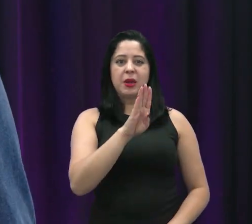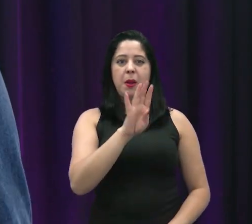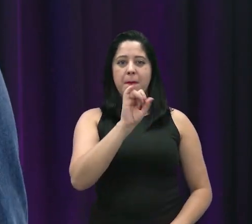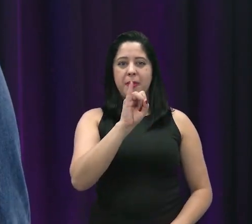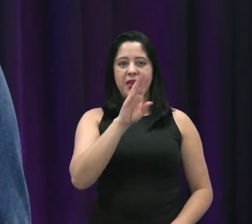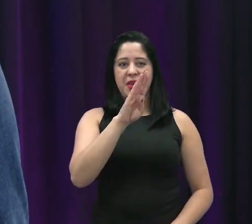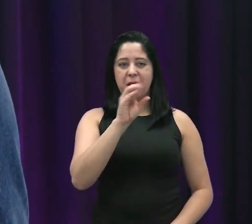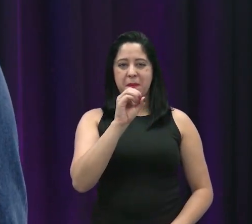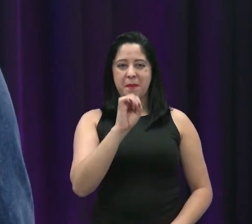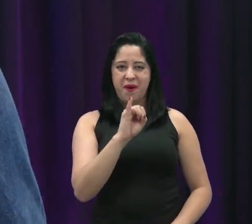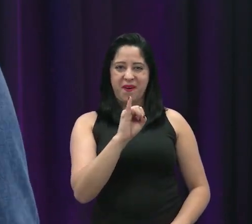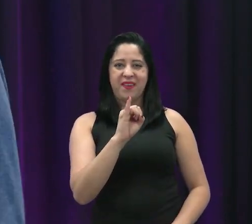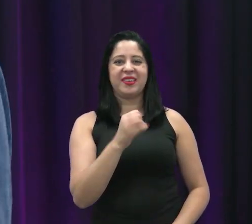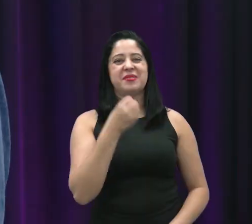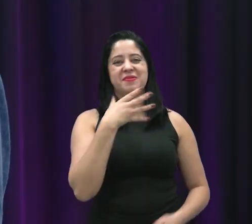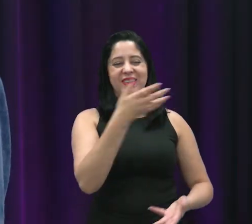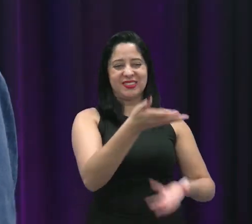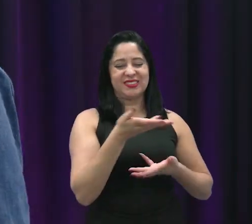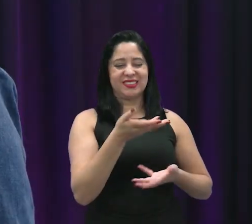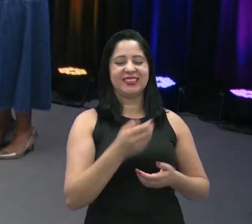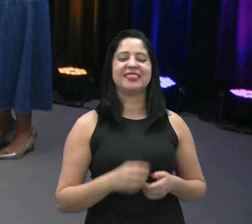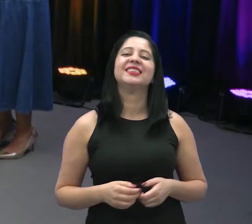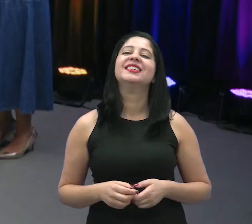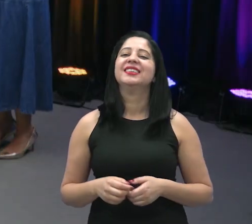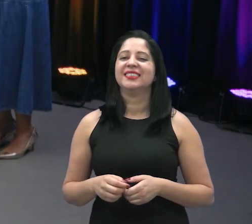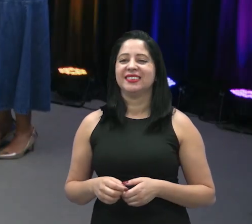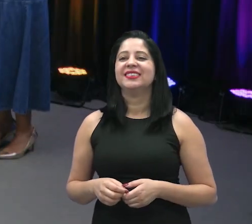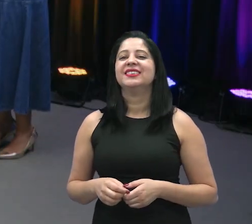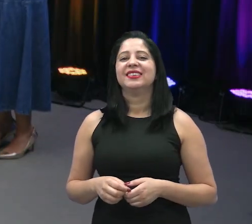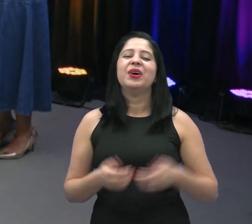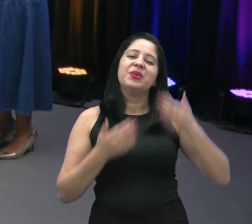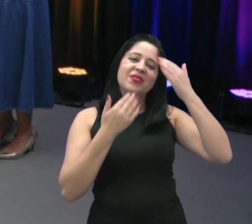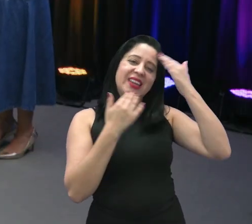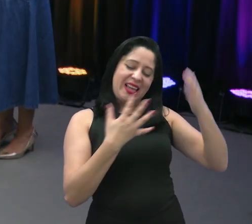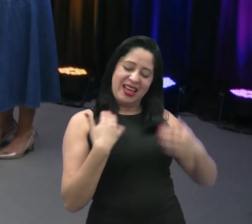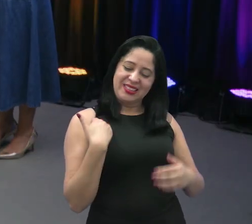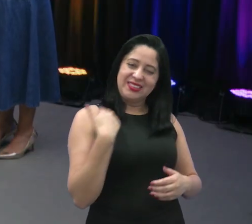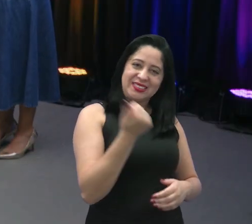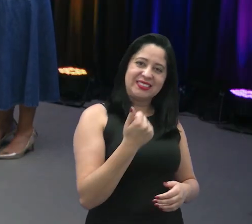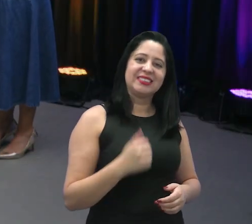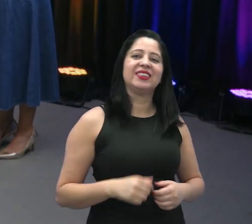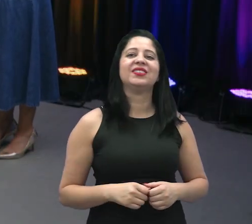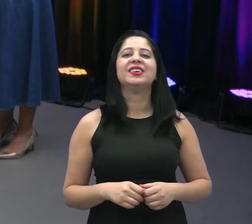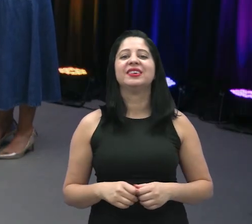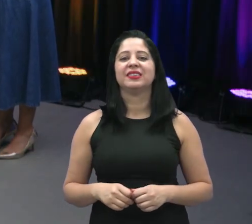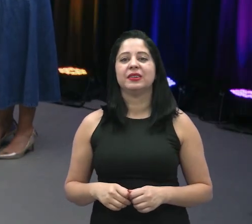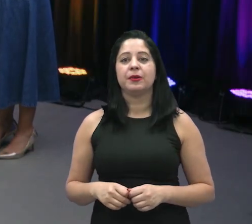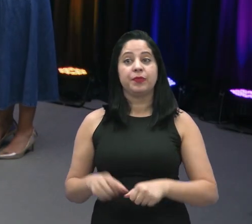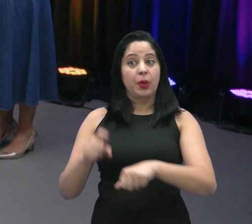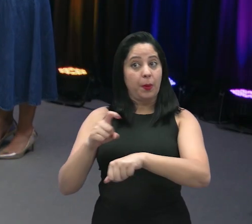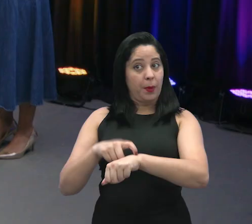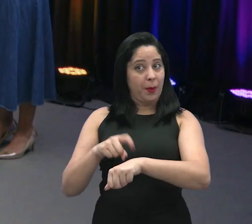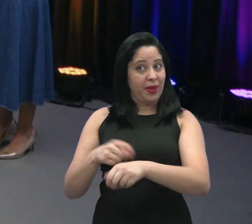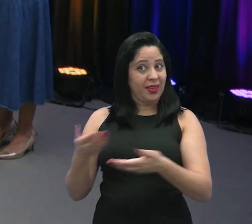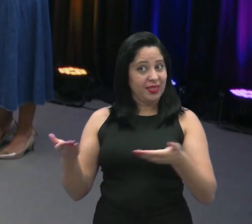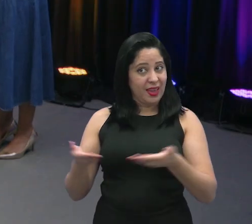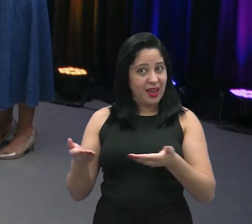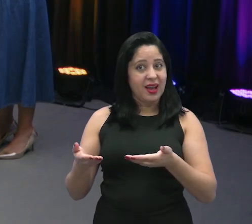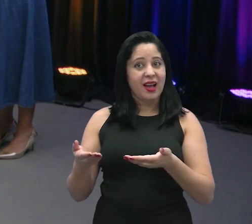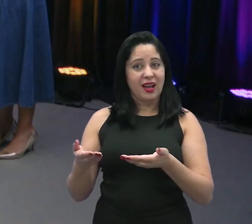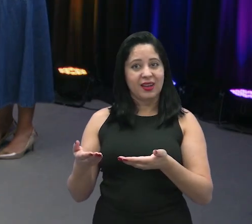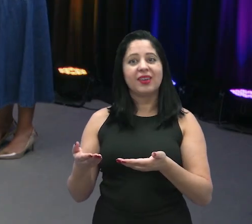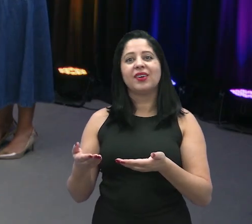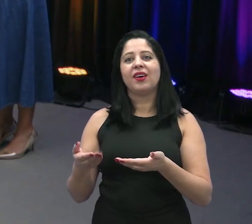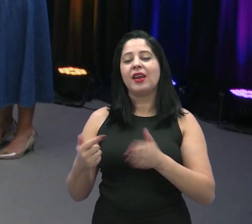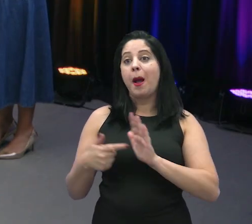o B-Boy Rosinha. Muito bem-vindo, B-Boy. Muito obrigado, agradeço pelo convite, pelo espaço. E esse momento agora é um